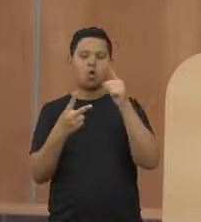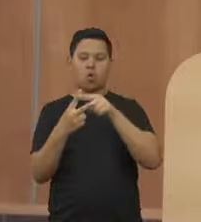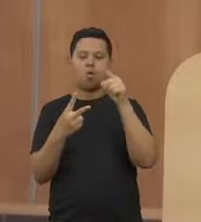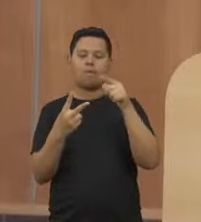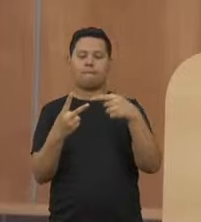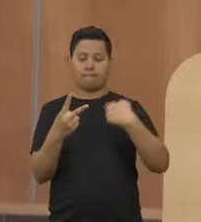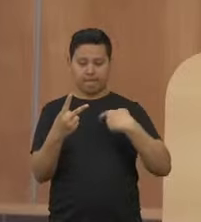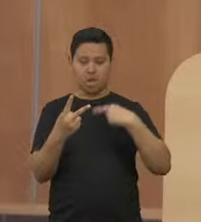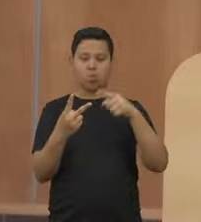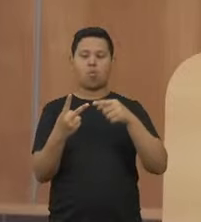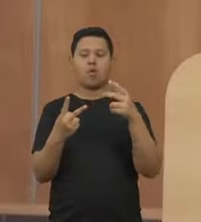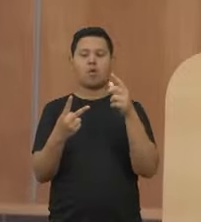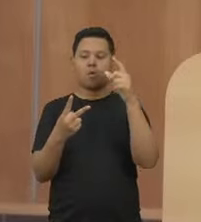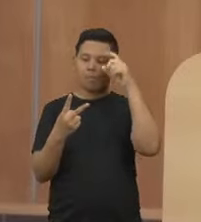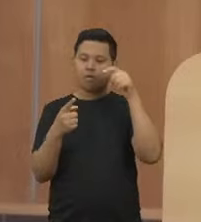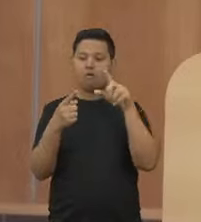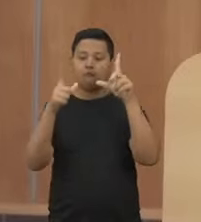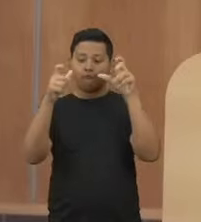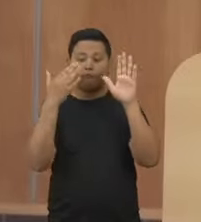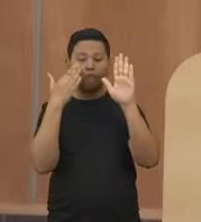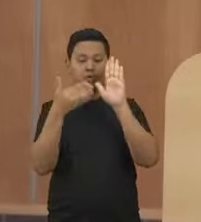Paulinho. Tirar uma foto, por favor.